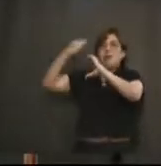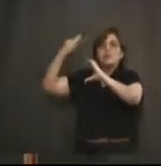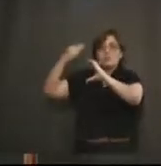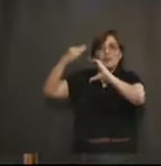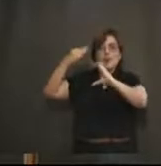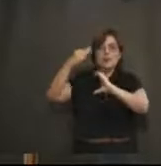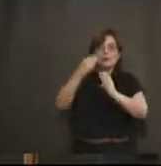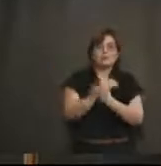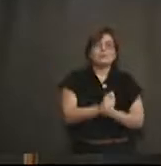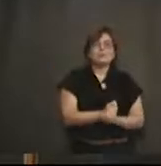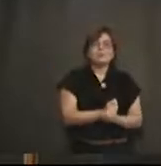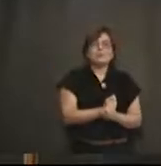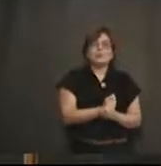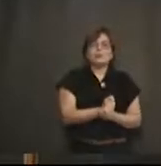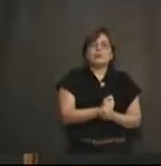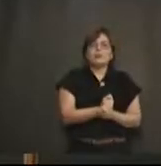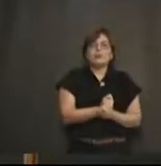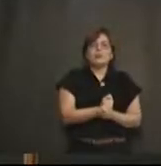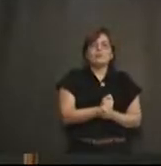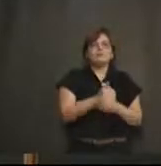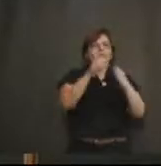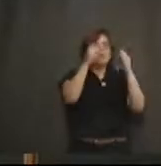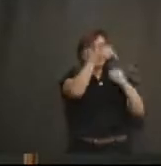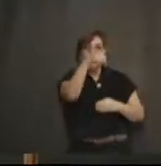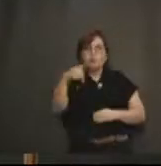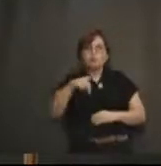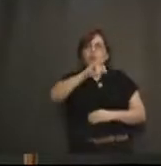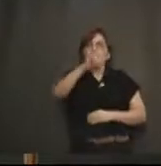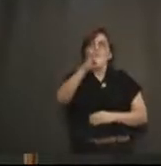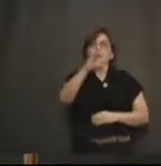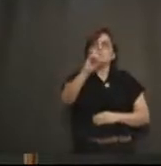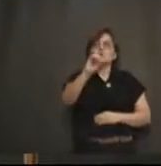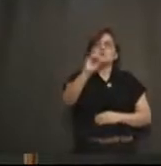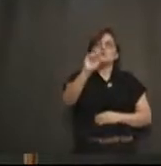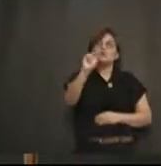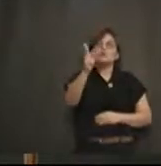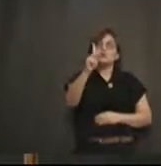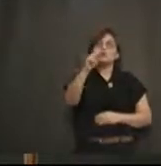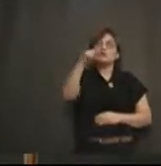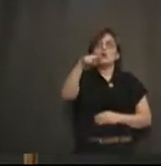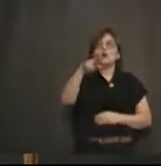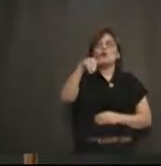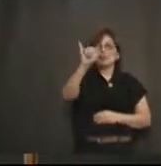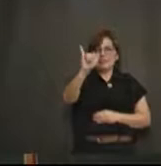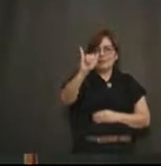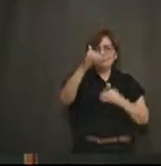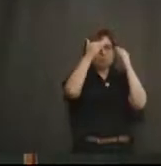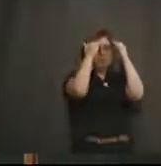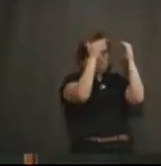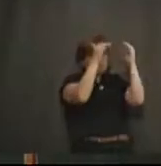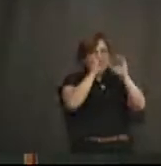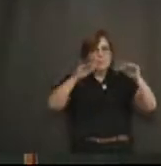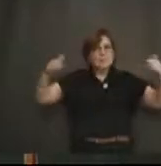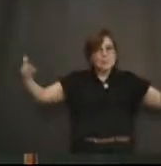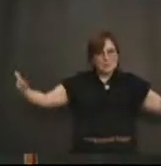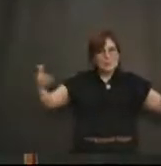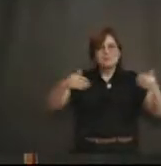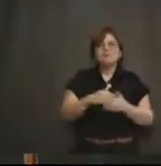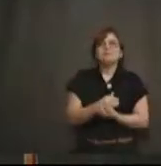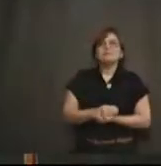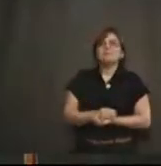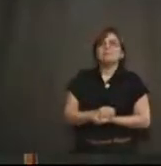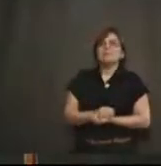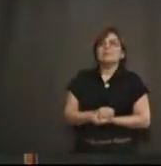Piccioni, que nos honra com a sua presença nessa mesa diretora, o qual dizia: é com muita